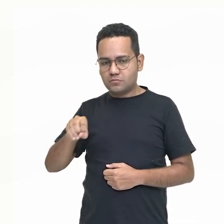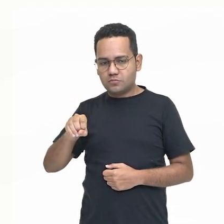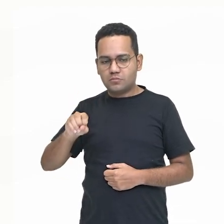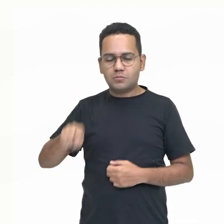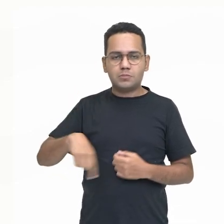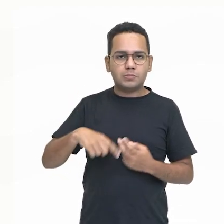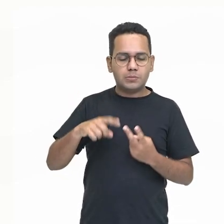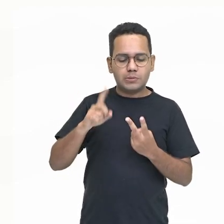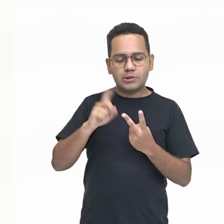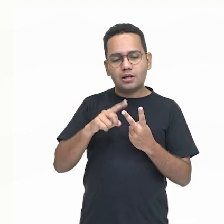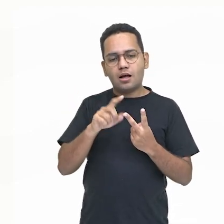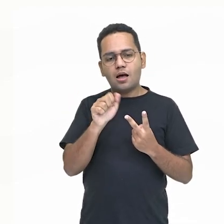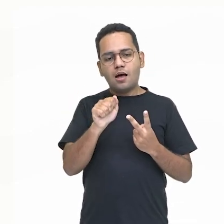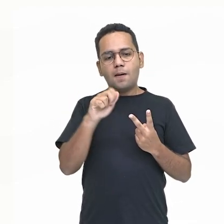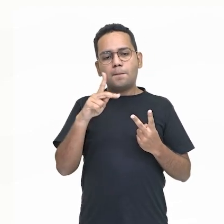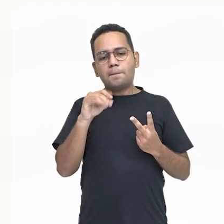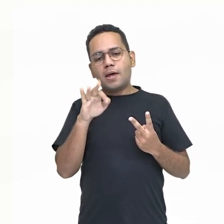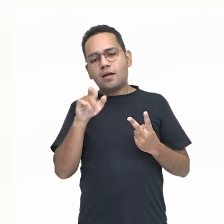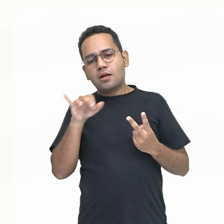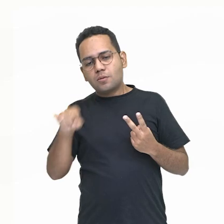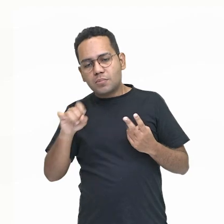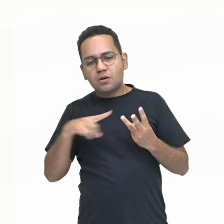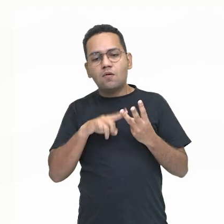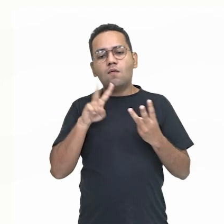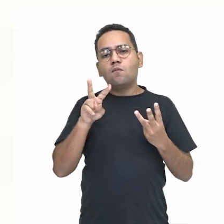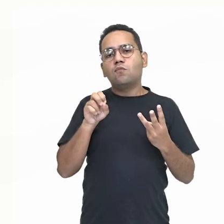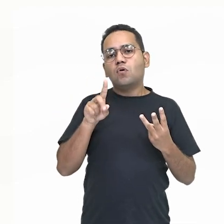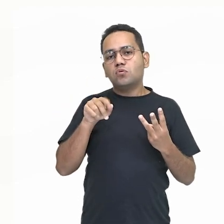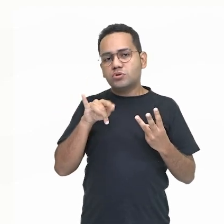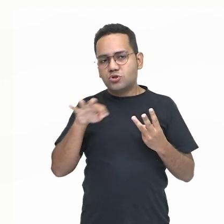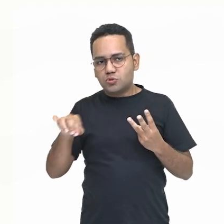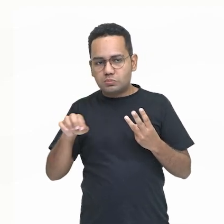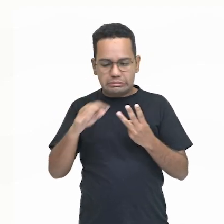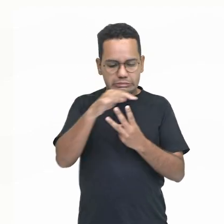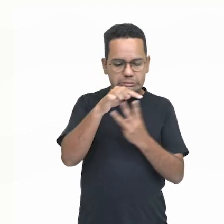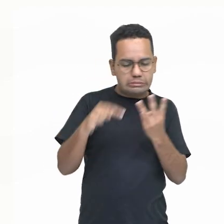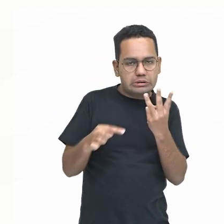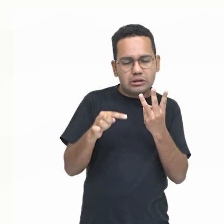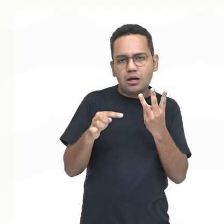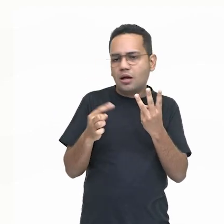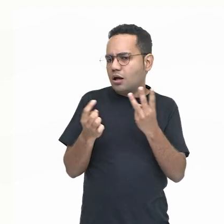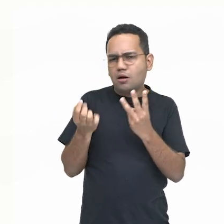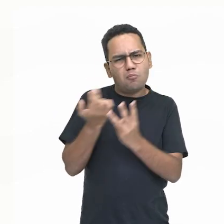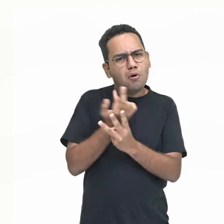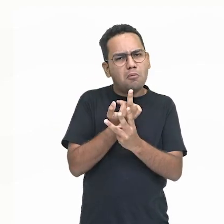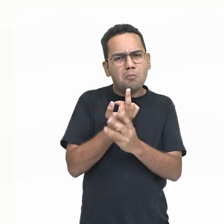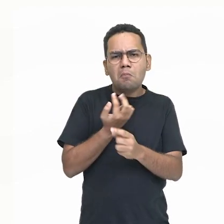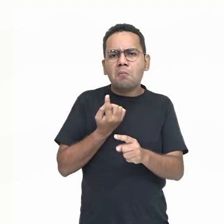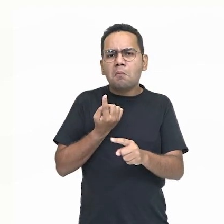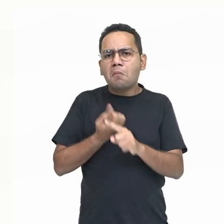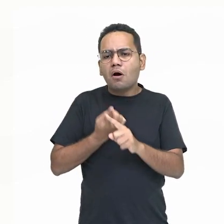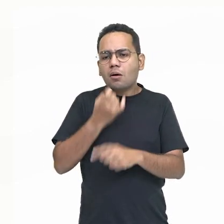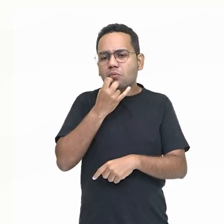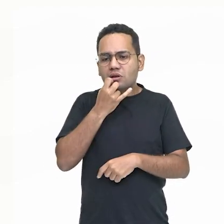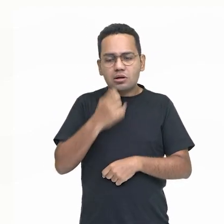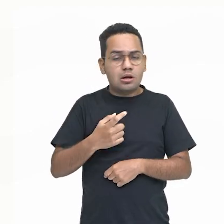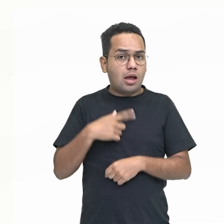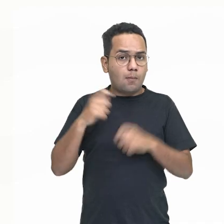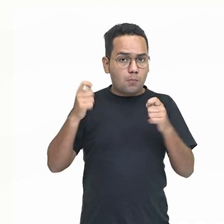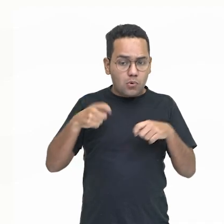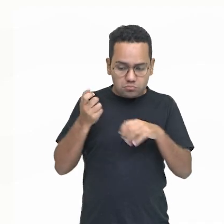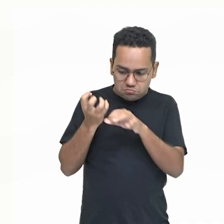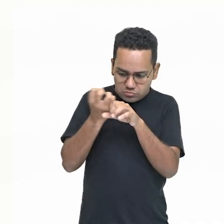amperímetro. Todos eles aí têm o mesmo nome. São usados para medir diferentes parâmetros